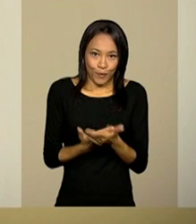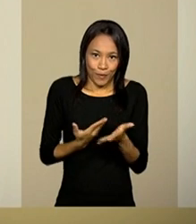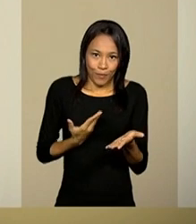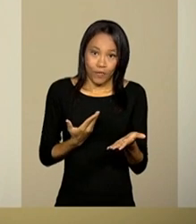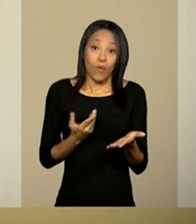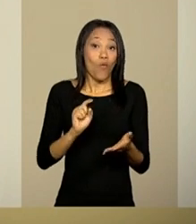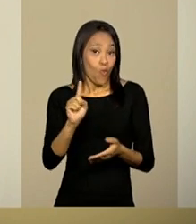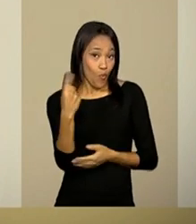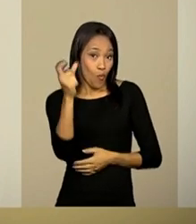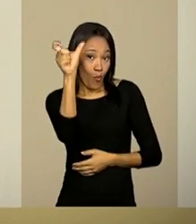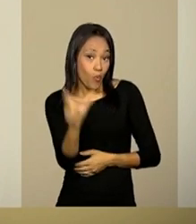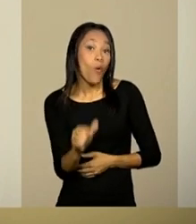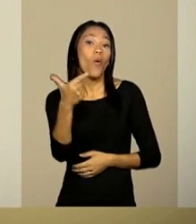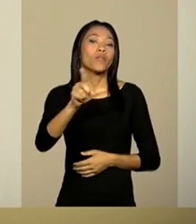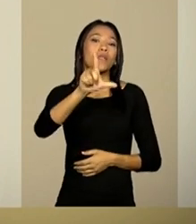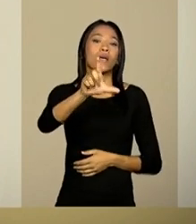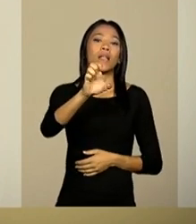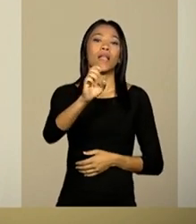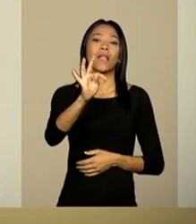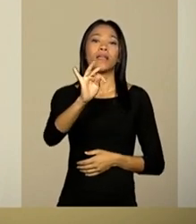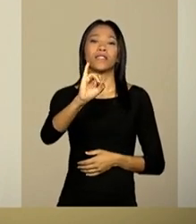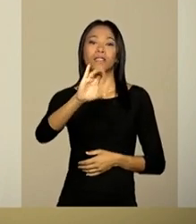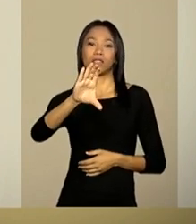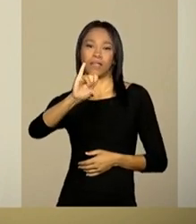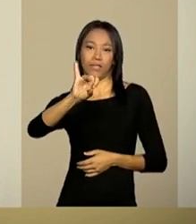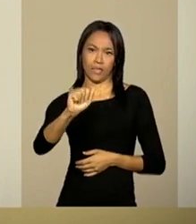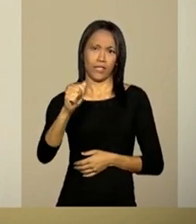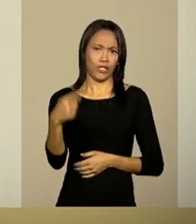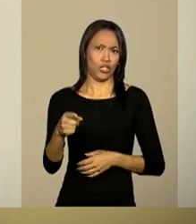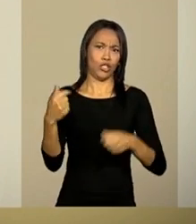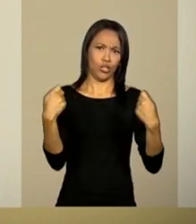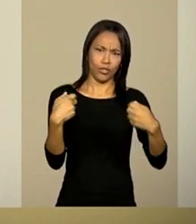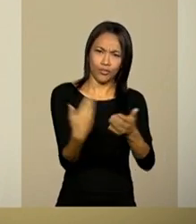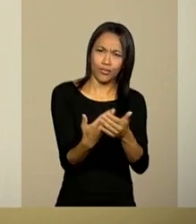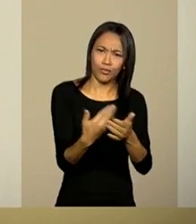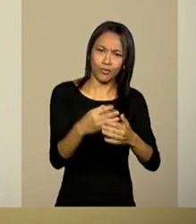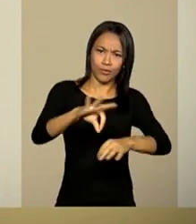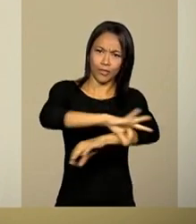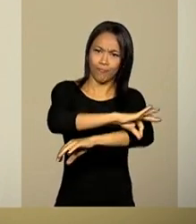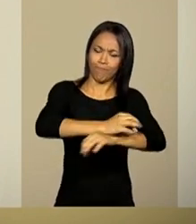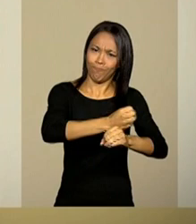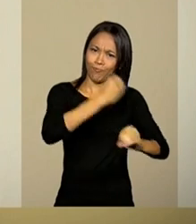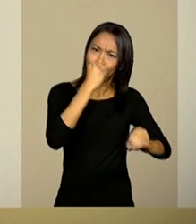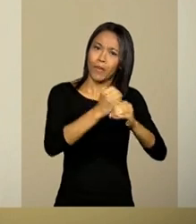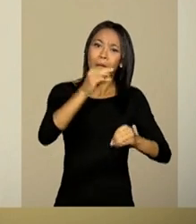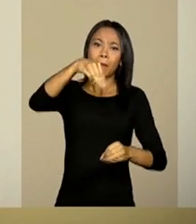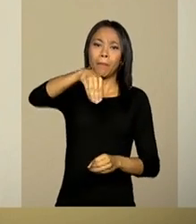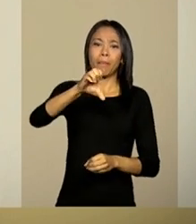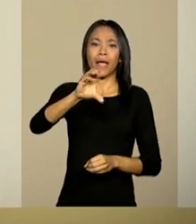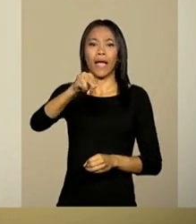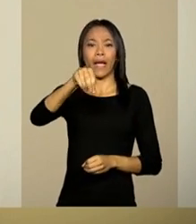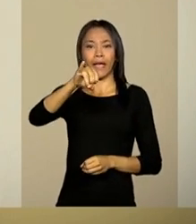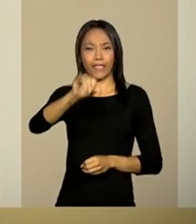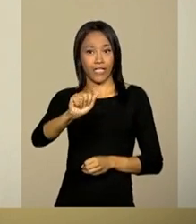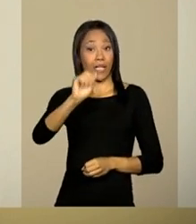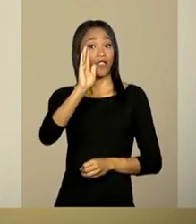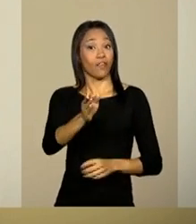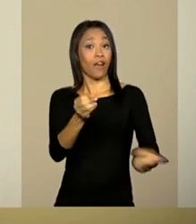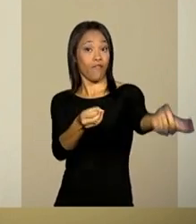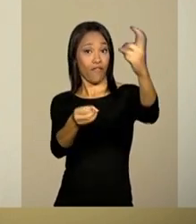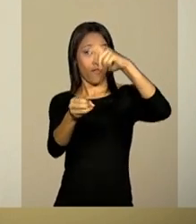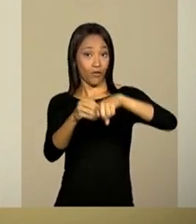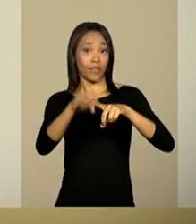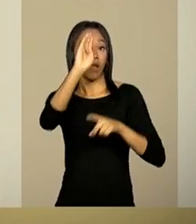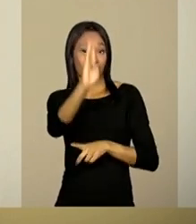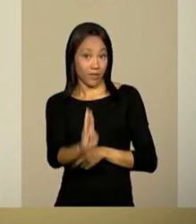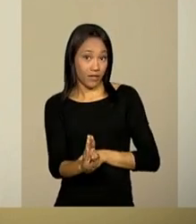jovens é a Letícia Cabral que estuda engenharia mecânica na Unicamp a Letícia já vai voltar para o Brasil